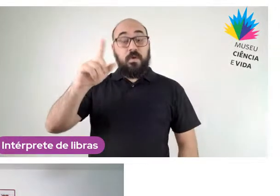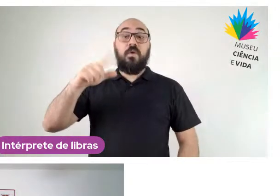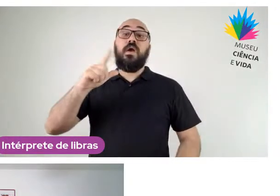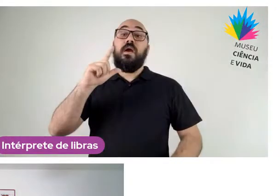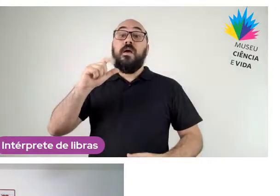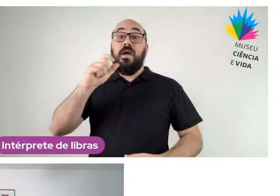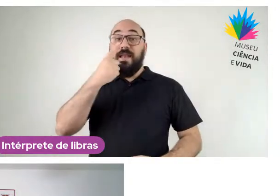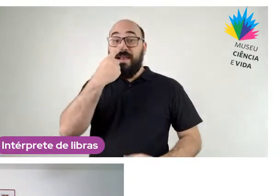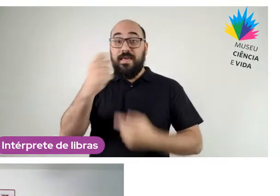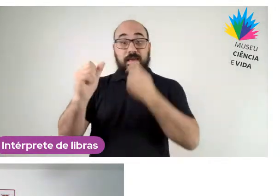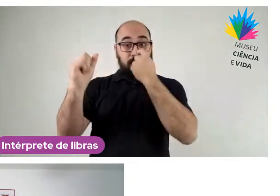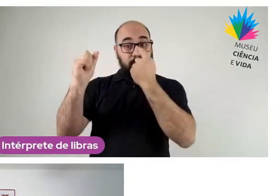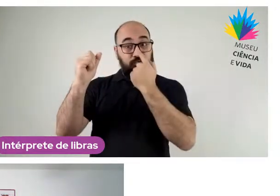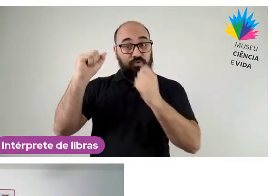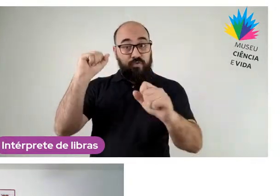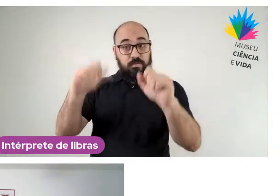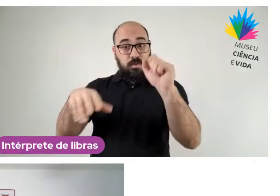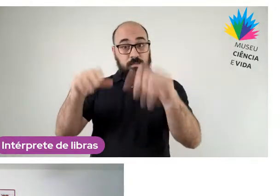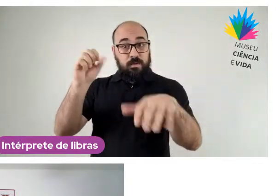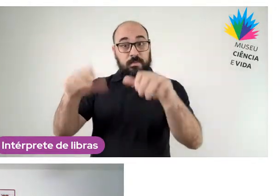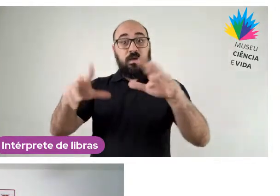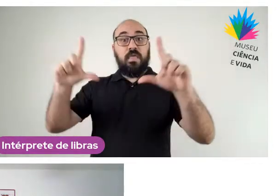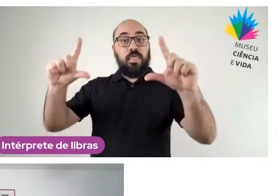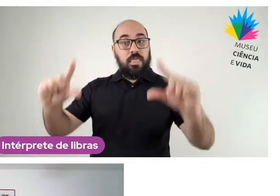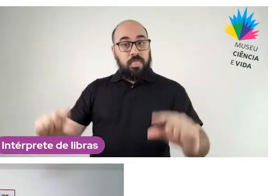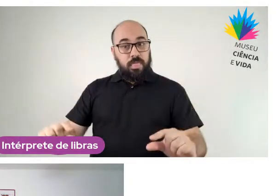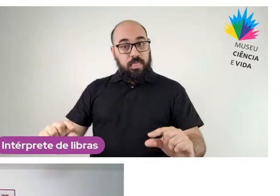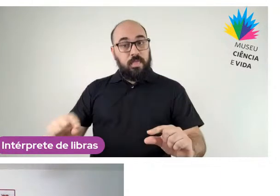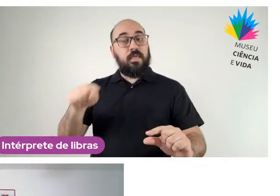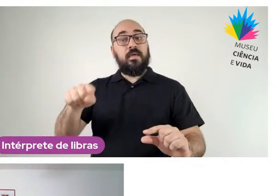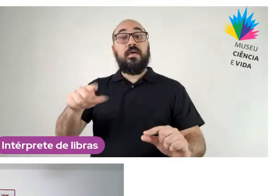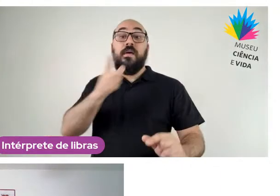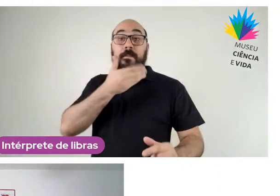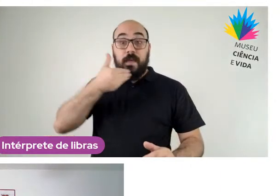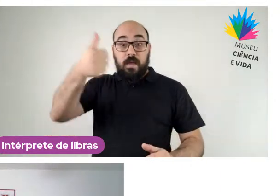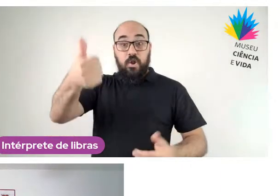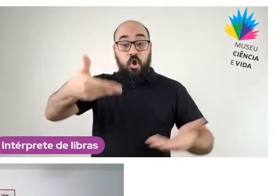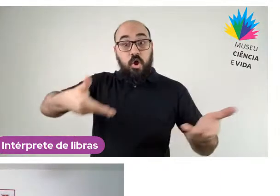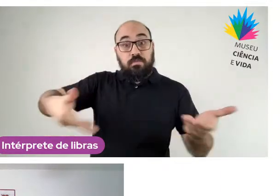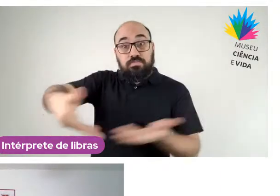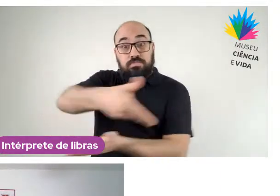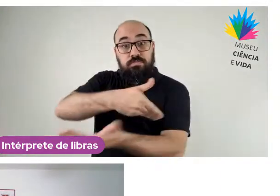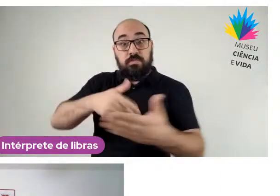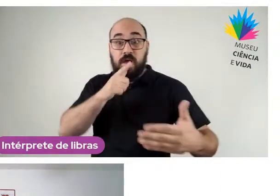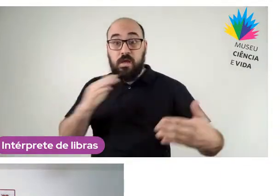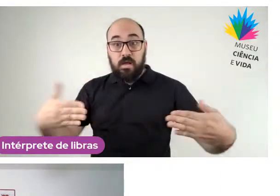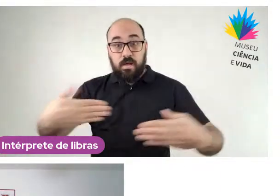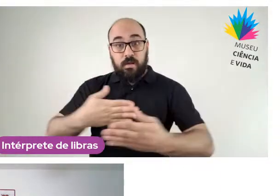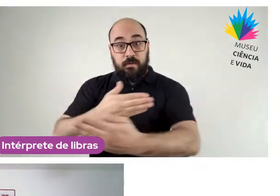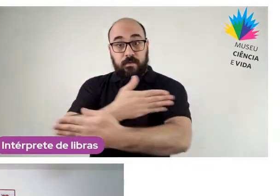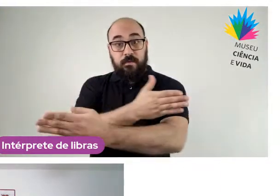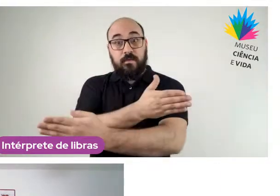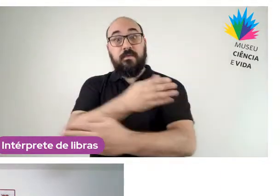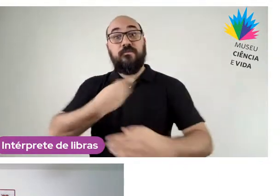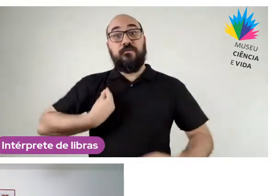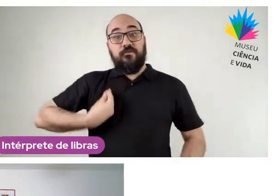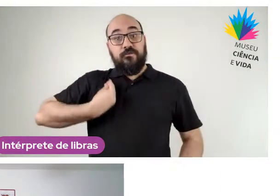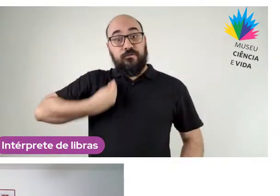marinha, gestão e proteção dos ecossistemas, diminuição dos impactos da acidificação sobre os